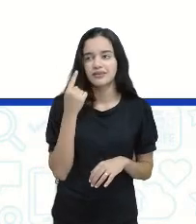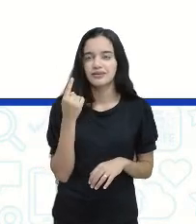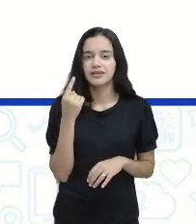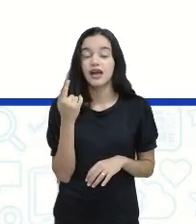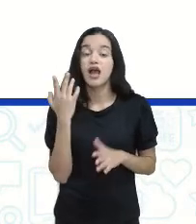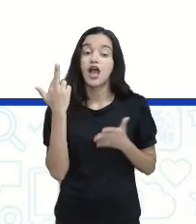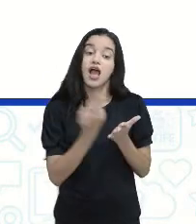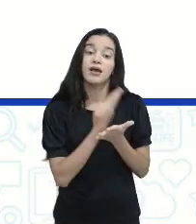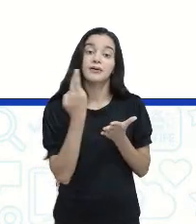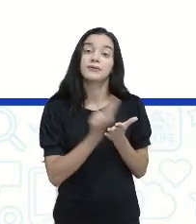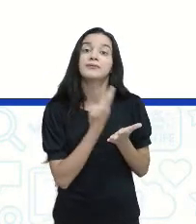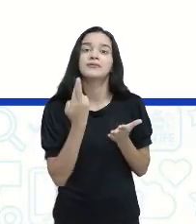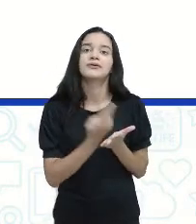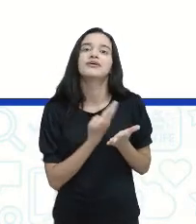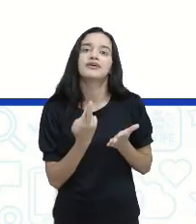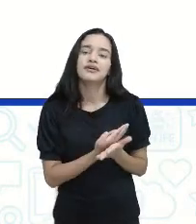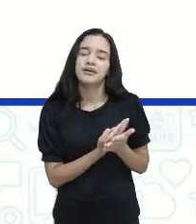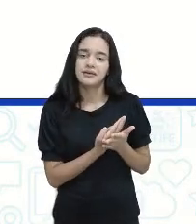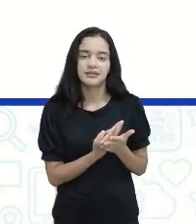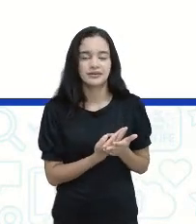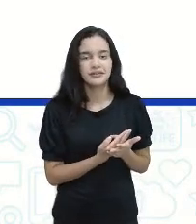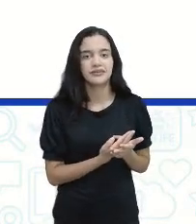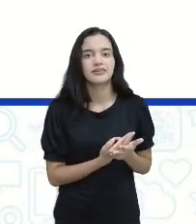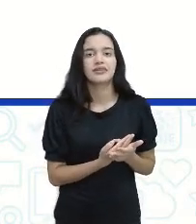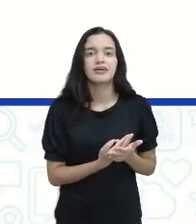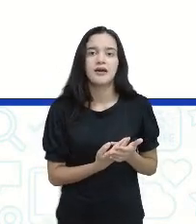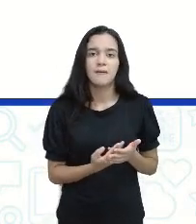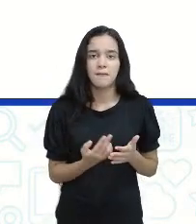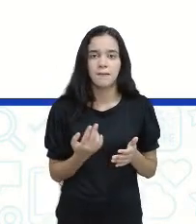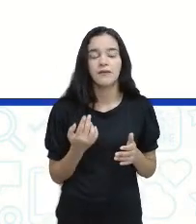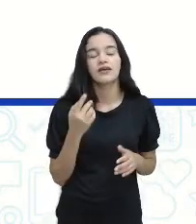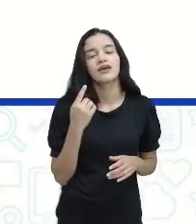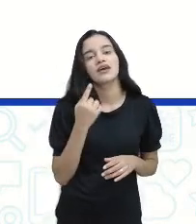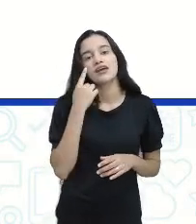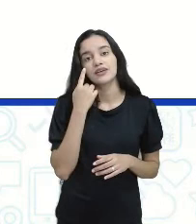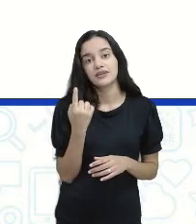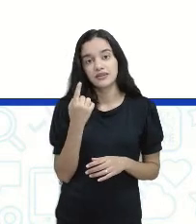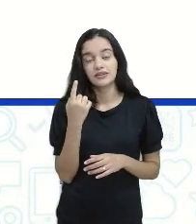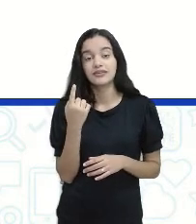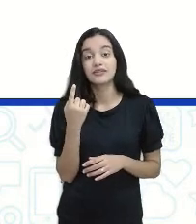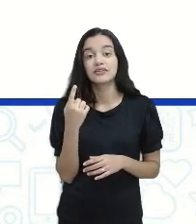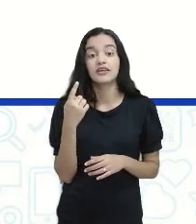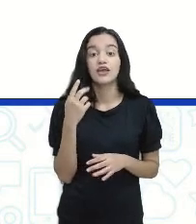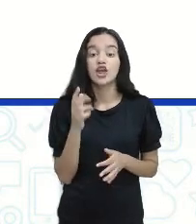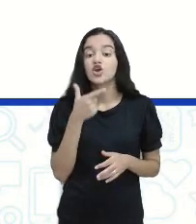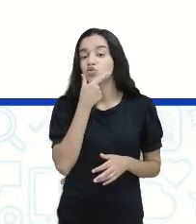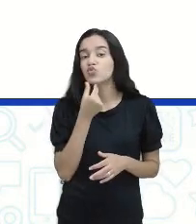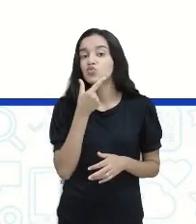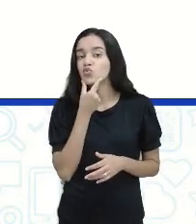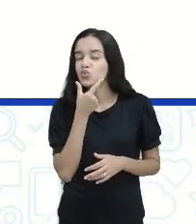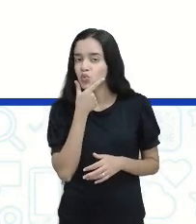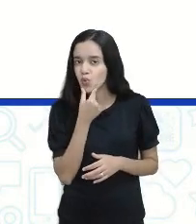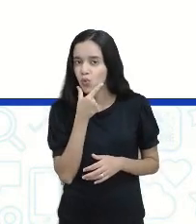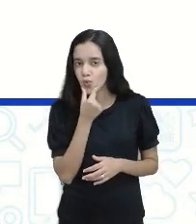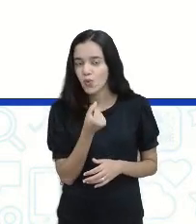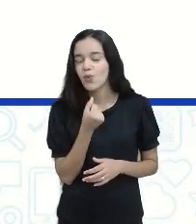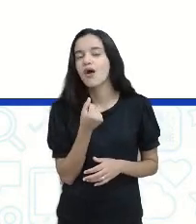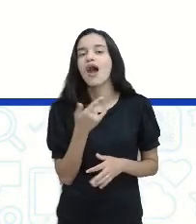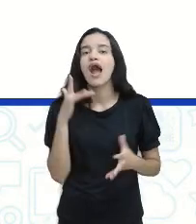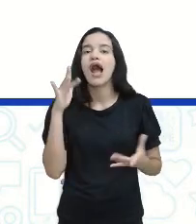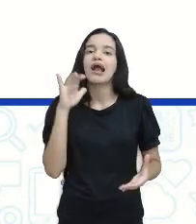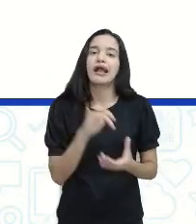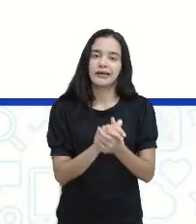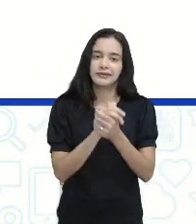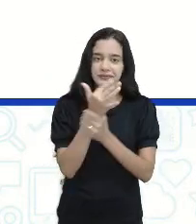uma revista, só que a cara não era com cara. É uma caras falsa. Que Rubinho, que era Rubinho Barrichello aí, né, na época, casou